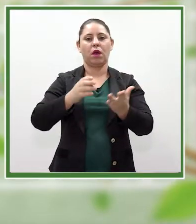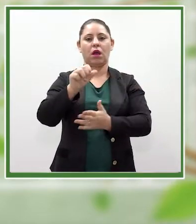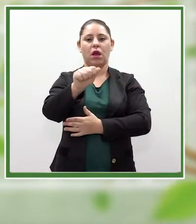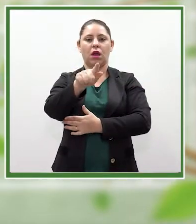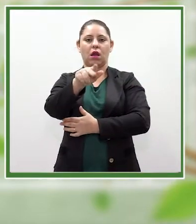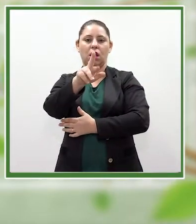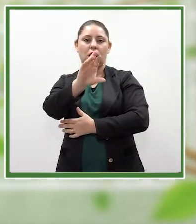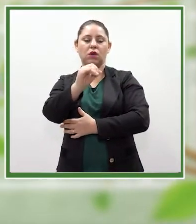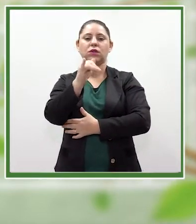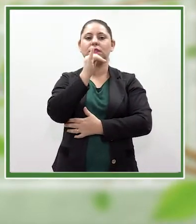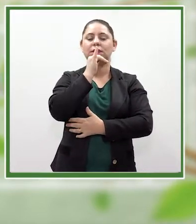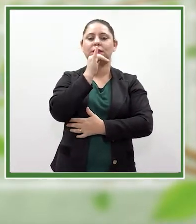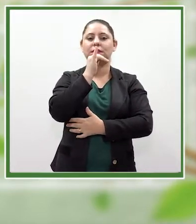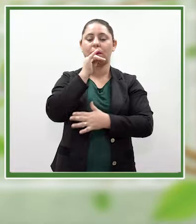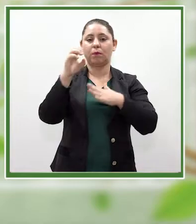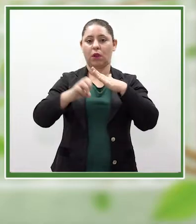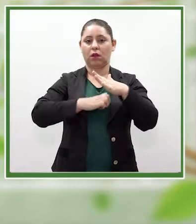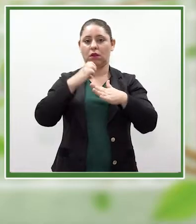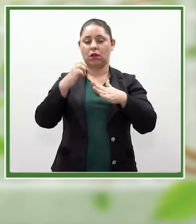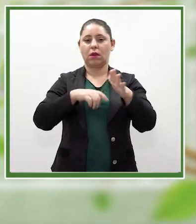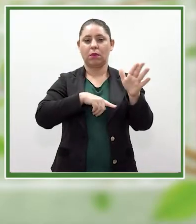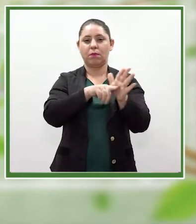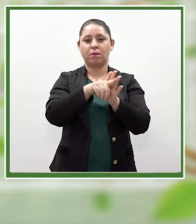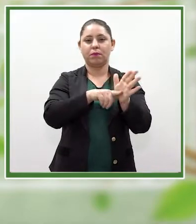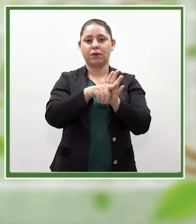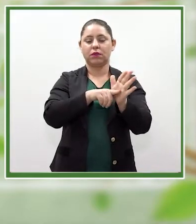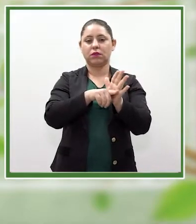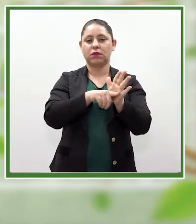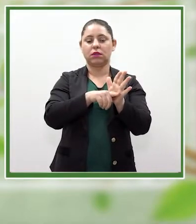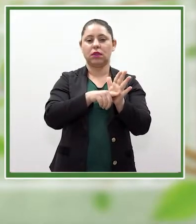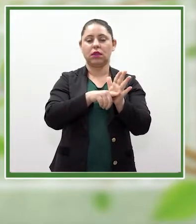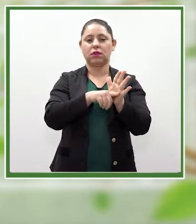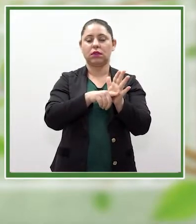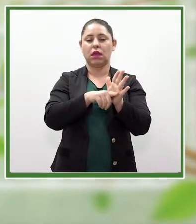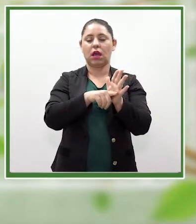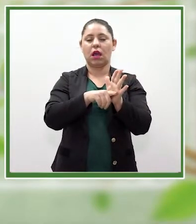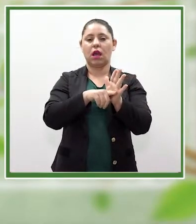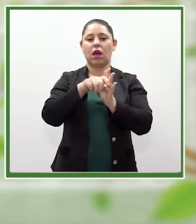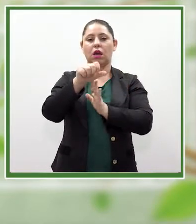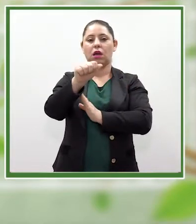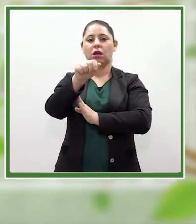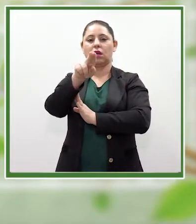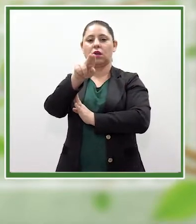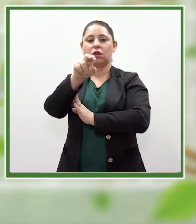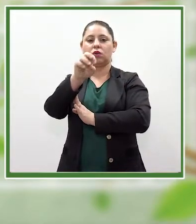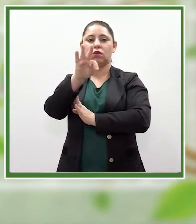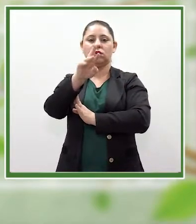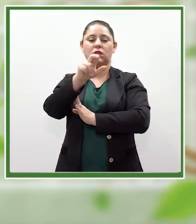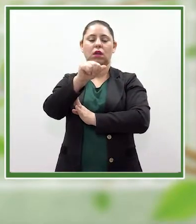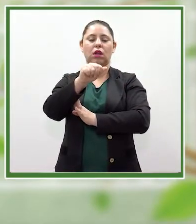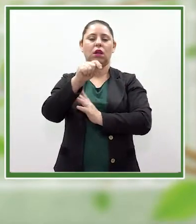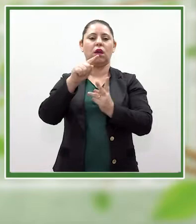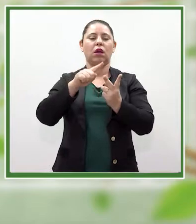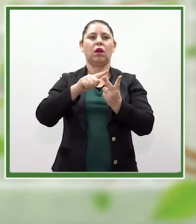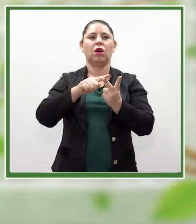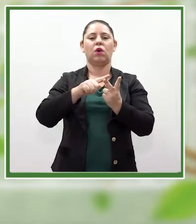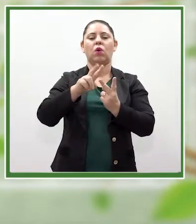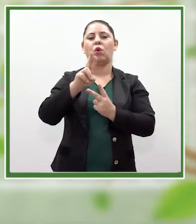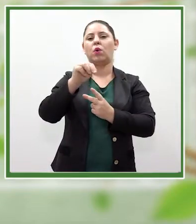a empresas relacionadas ao agro, aqui um exemplo de uma empresa de pesquisa da